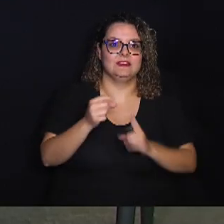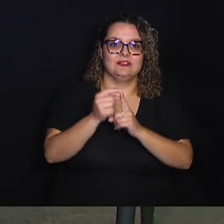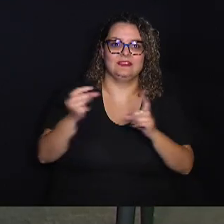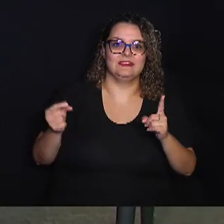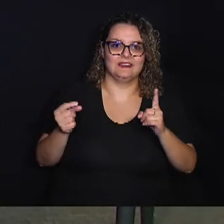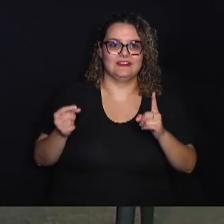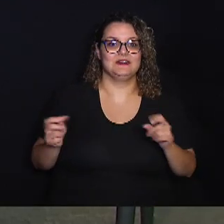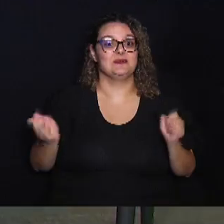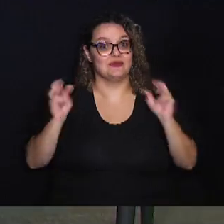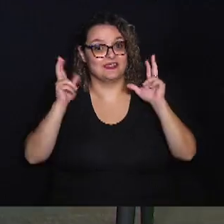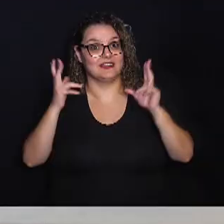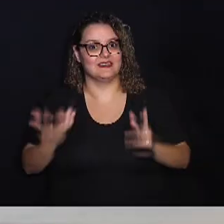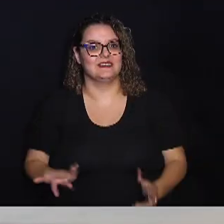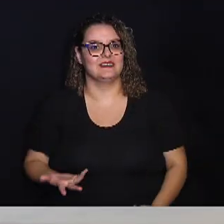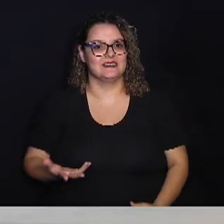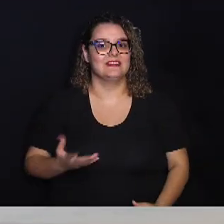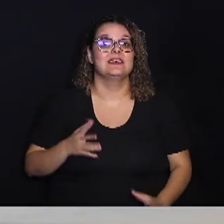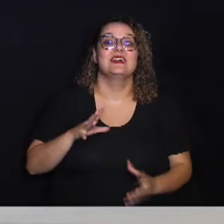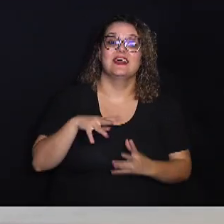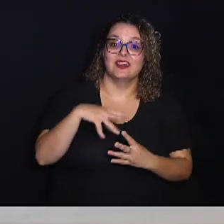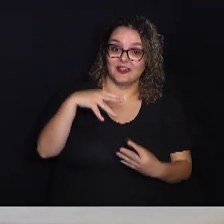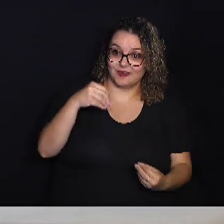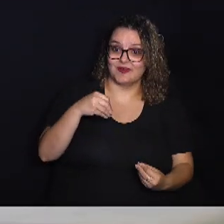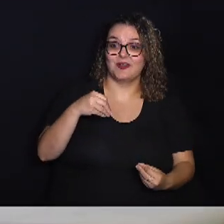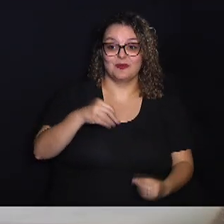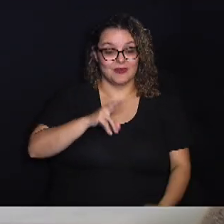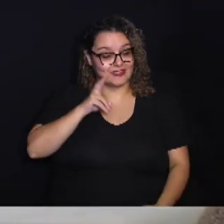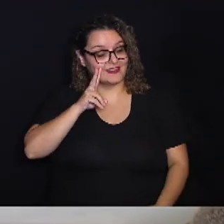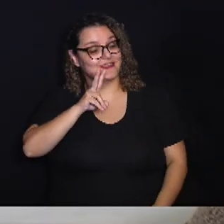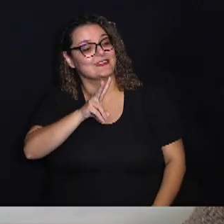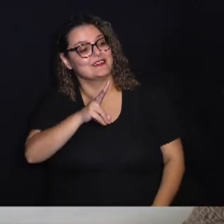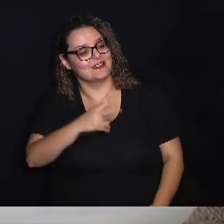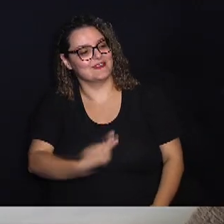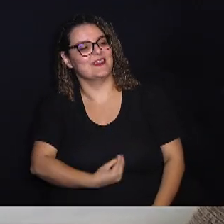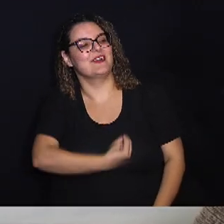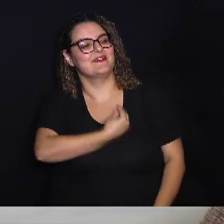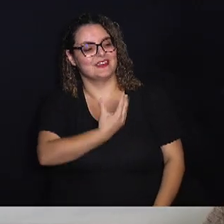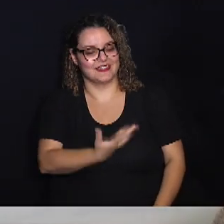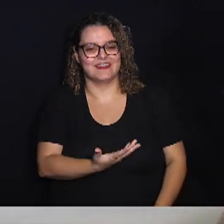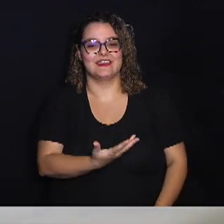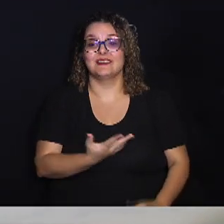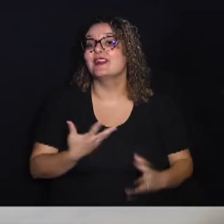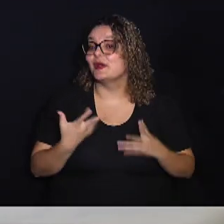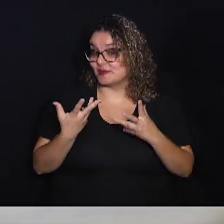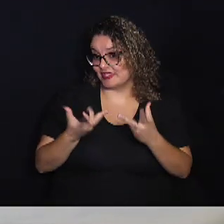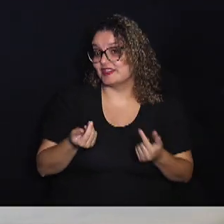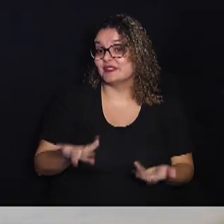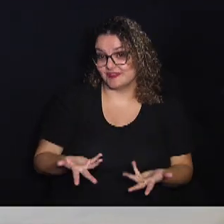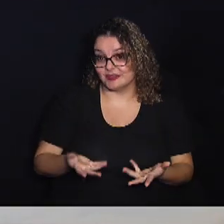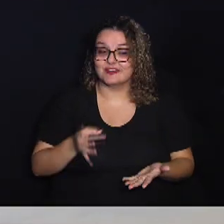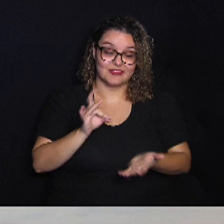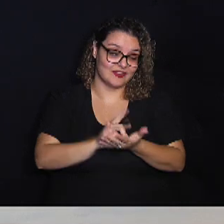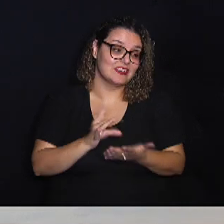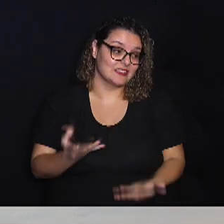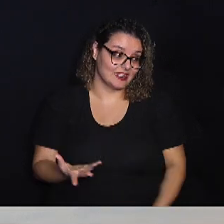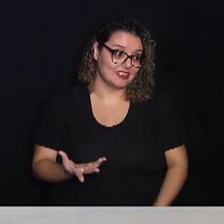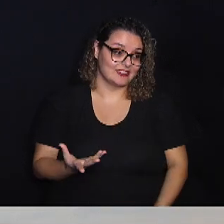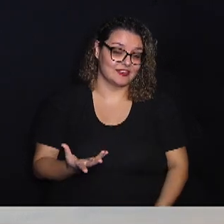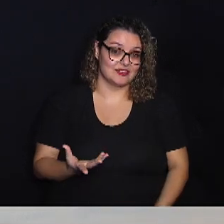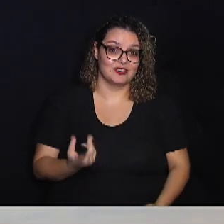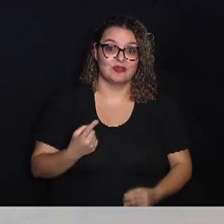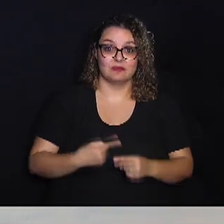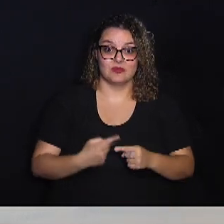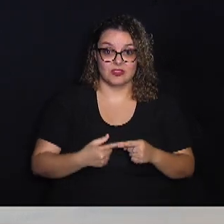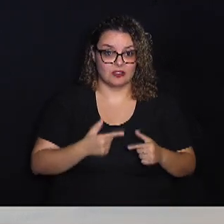me chamou muita atenção. É com a alma que se vê a vida, né? Então linda essa frase. e vale para todo mundo, na verdade, né? Porque eventualmente a gente passa